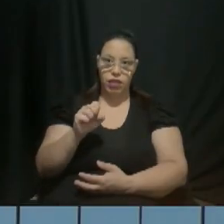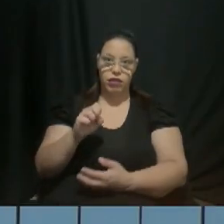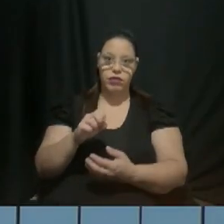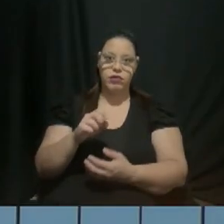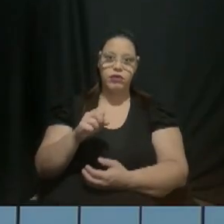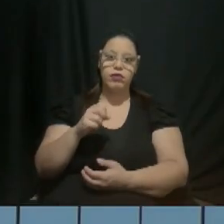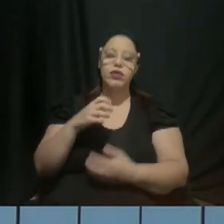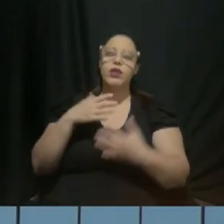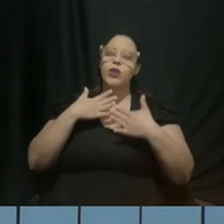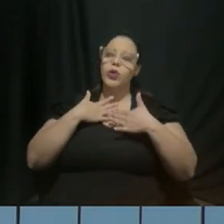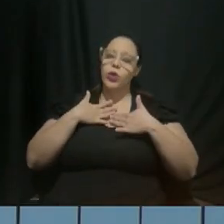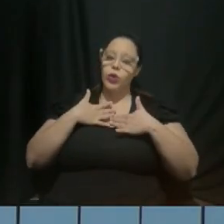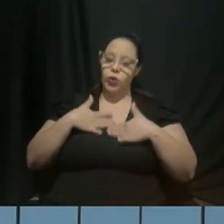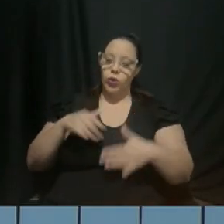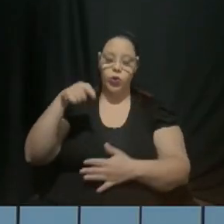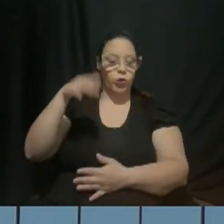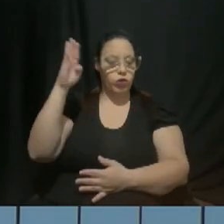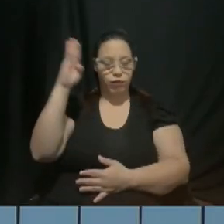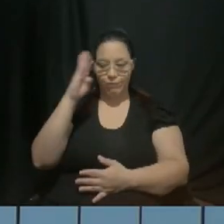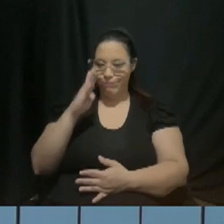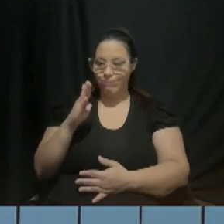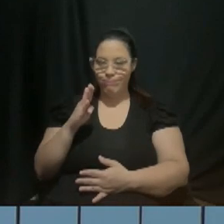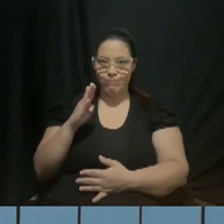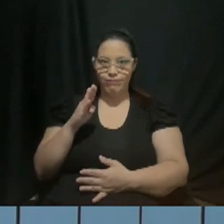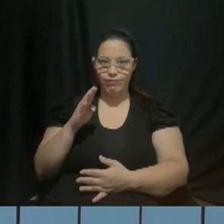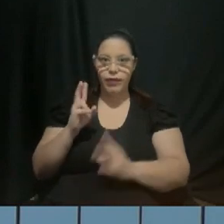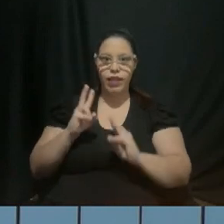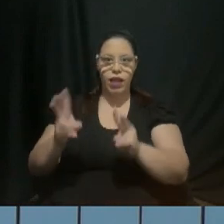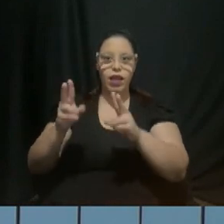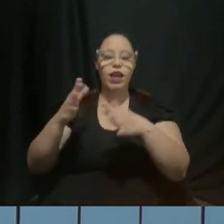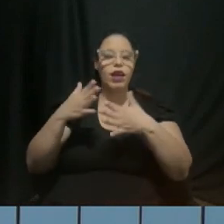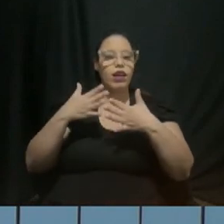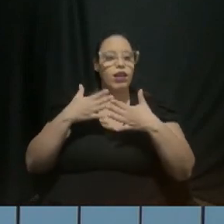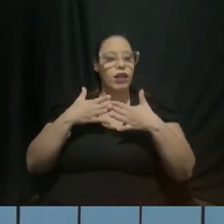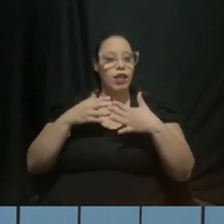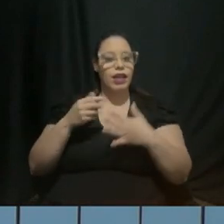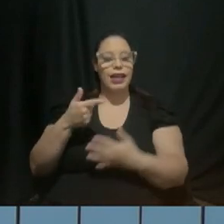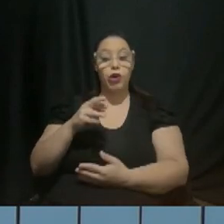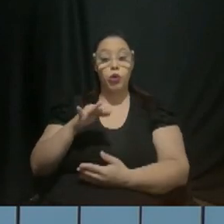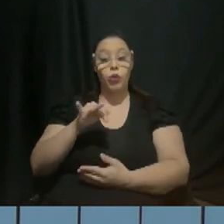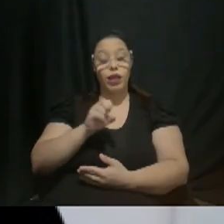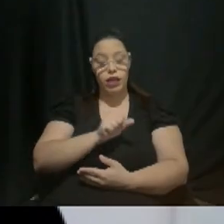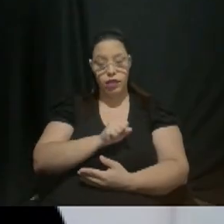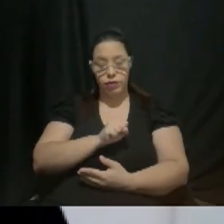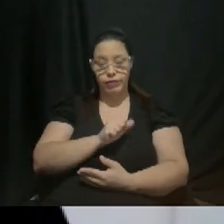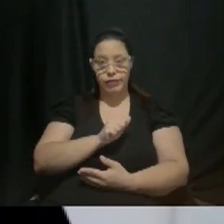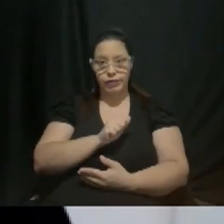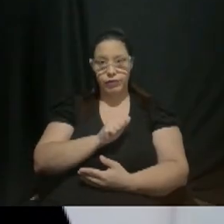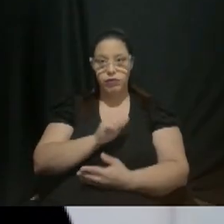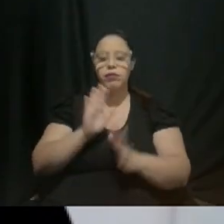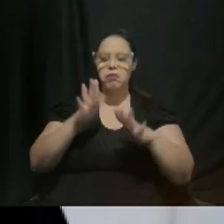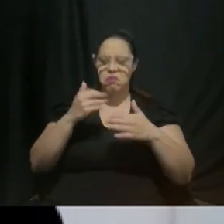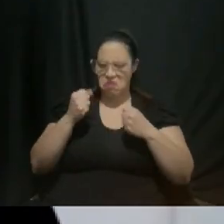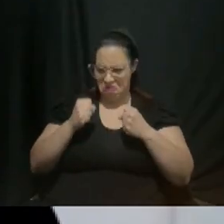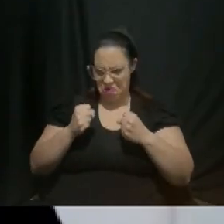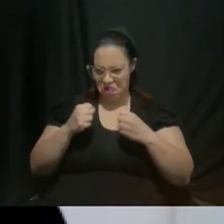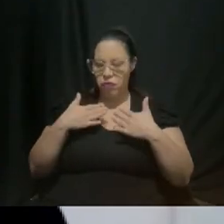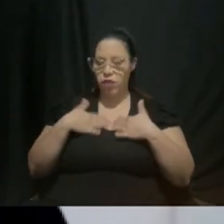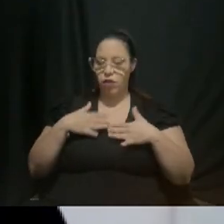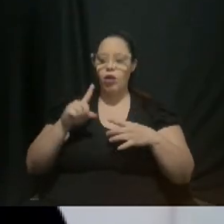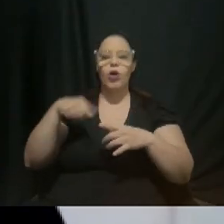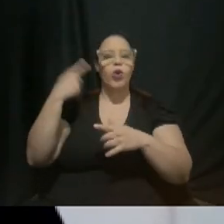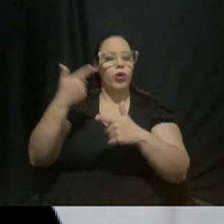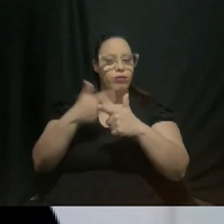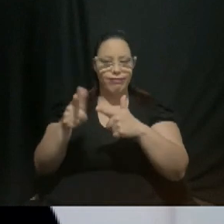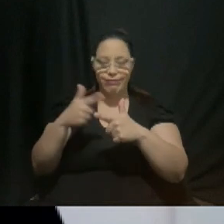aqui no Brasil é sempre uma coisa secundária, né? Pode. A gente tem outros problemas bem maiores aí